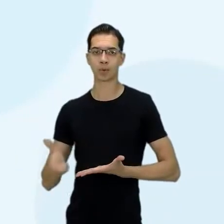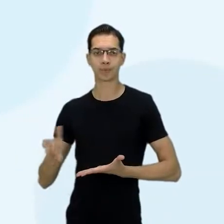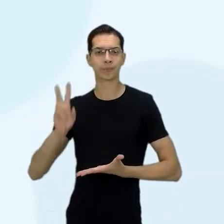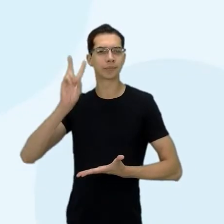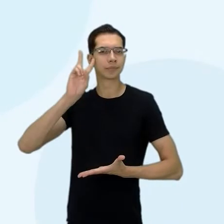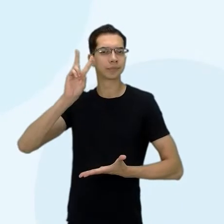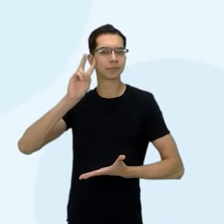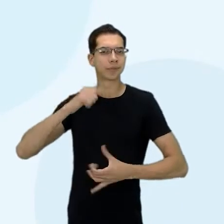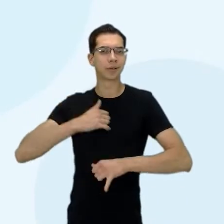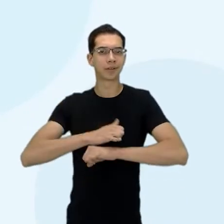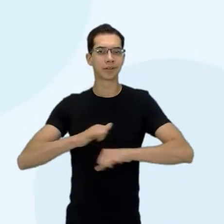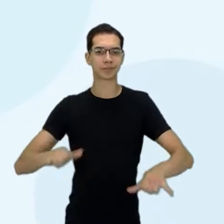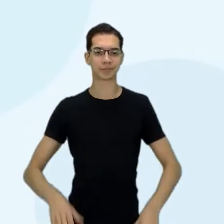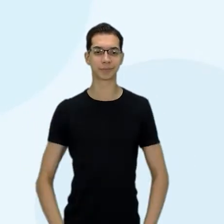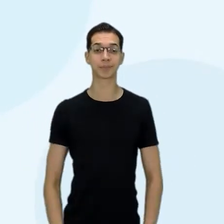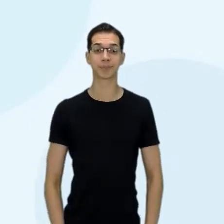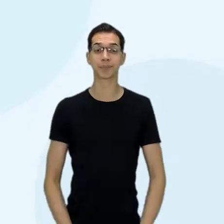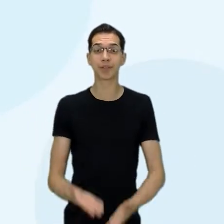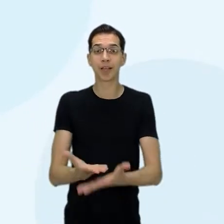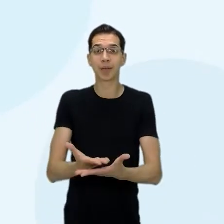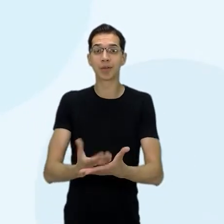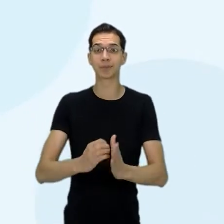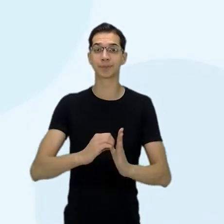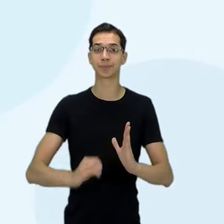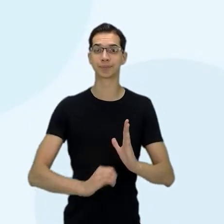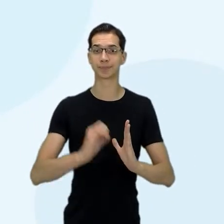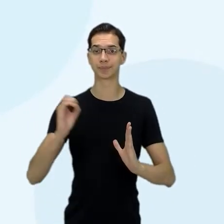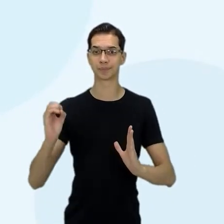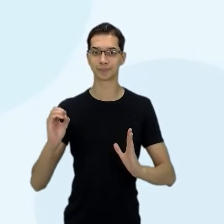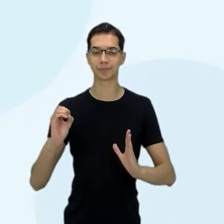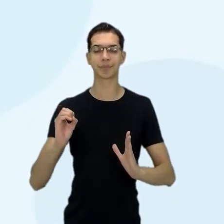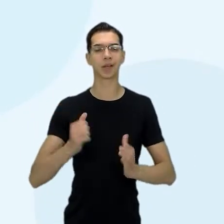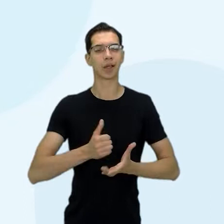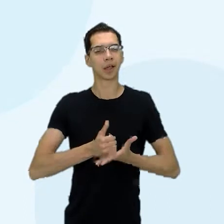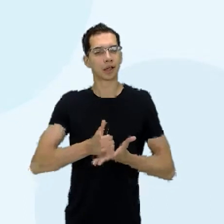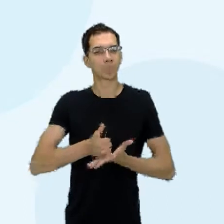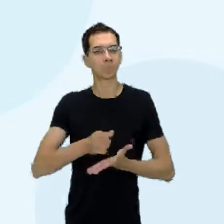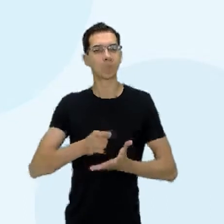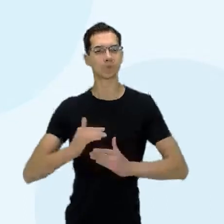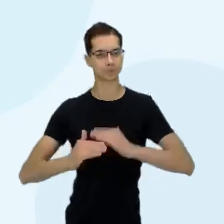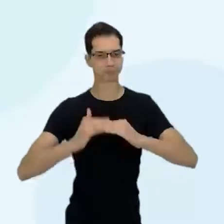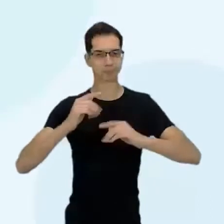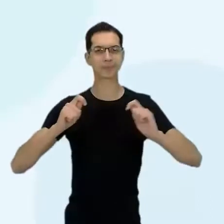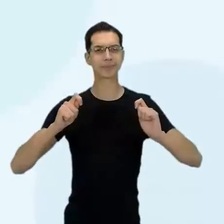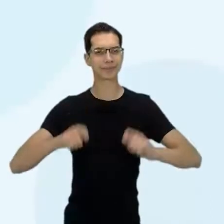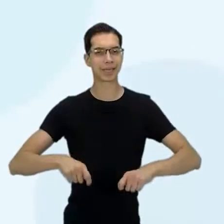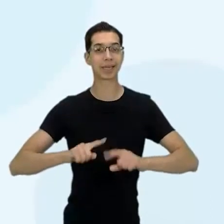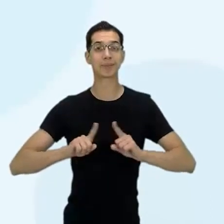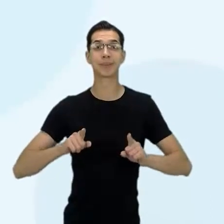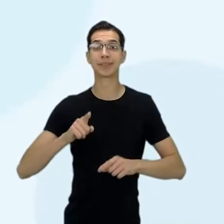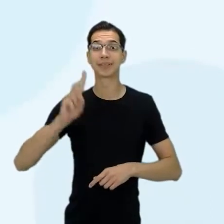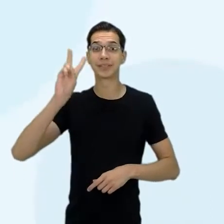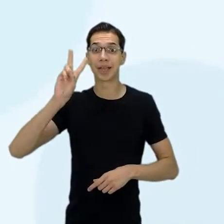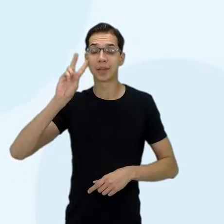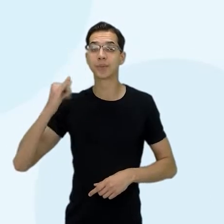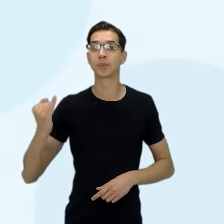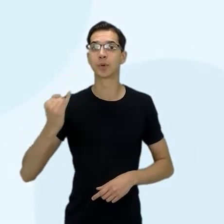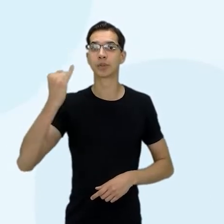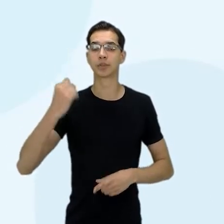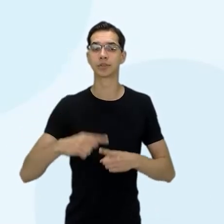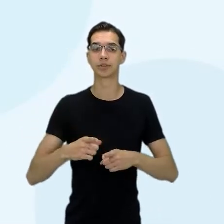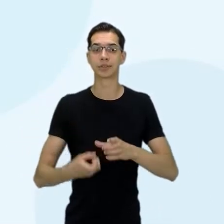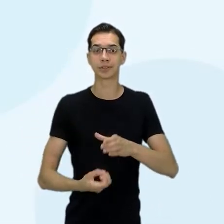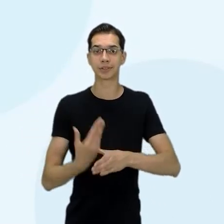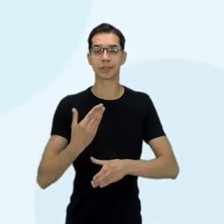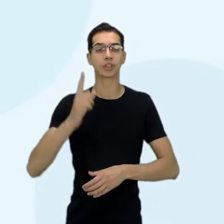lá? As aulas do Centro de Mídias podem apoiar o seu desenvolvimento escolar, mas aí é importante que você elabore uma